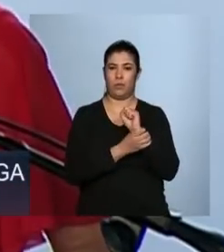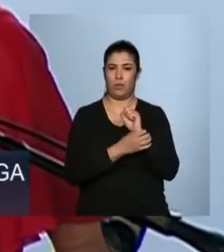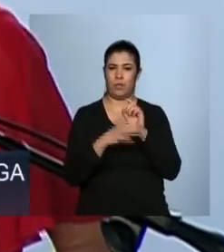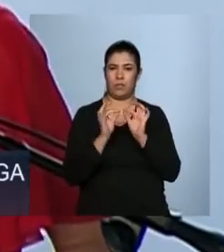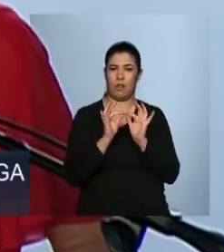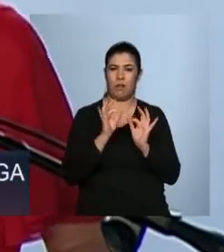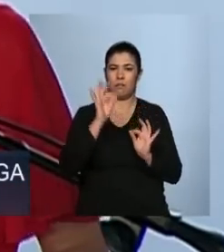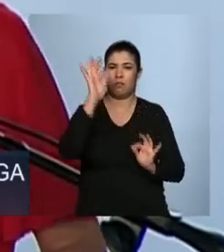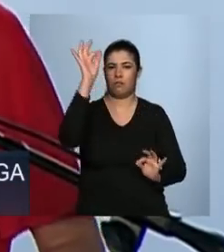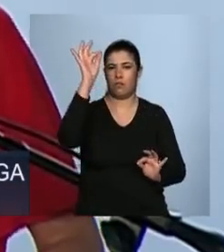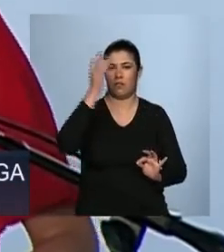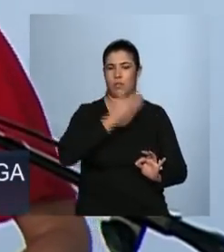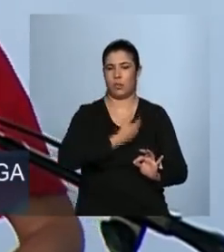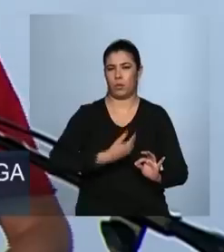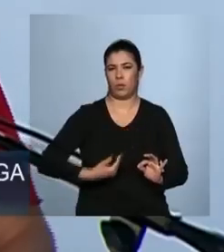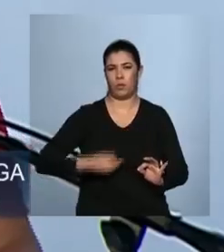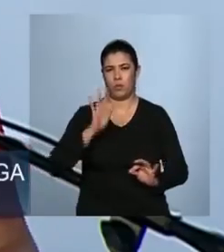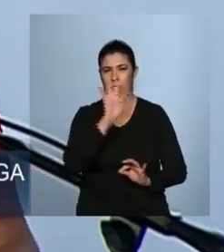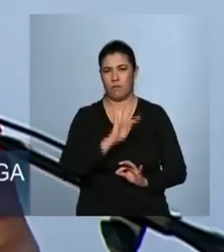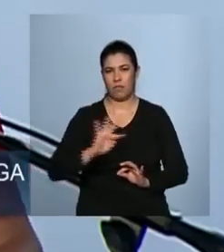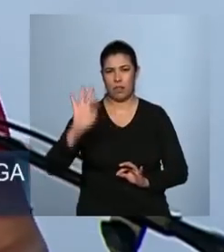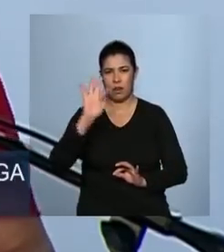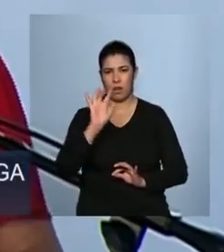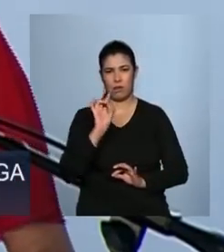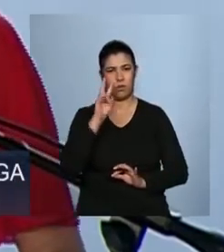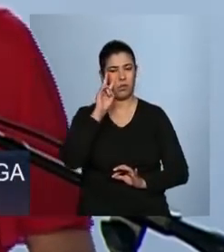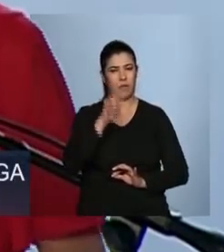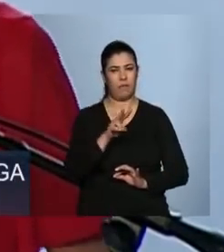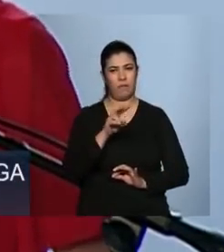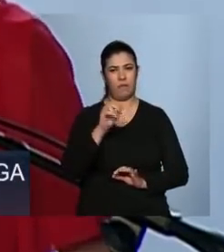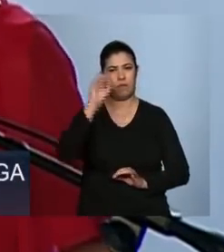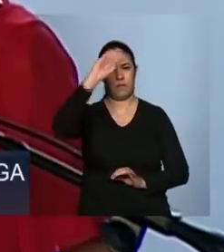do governo federal Só existe no